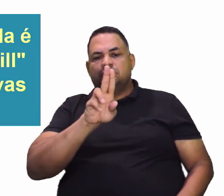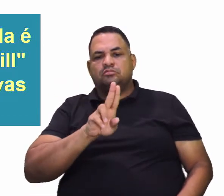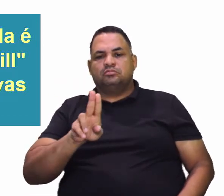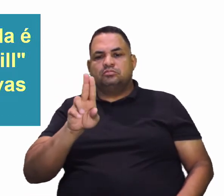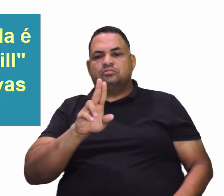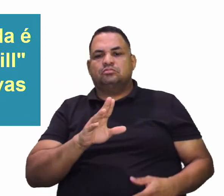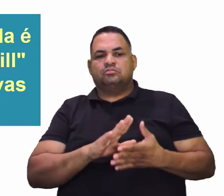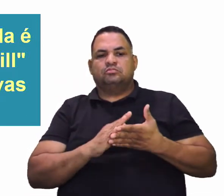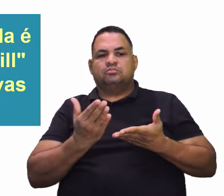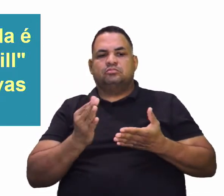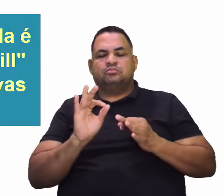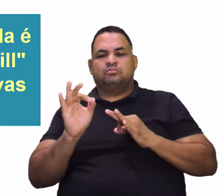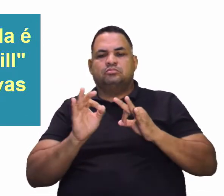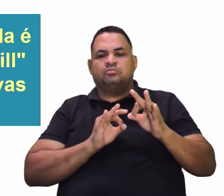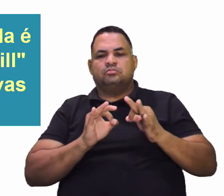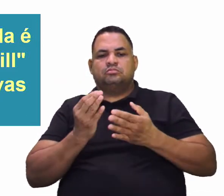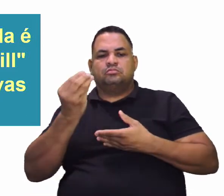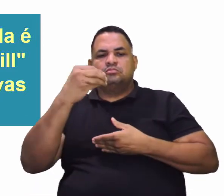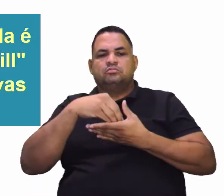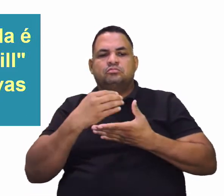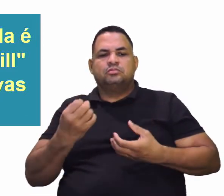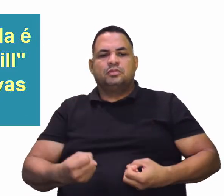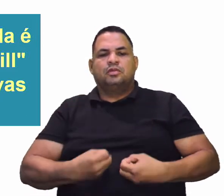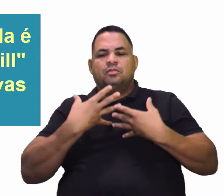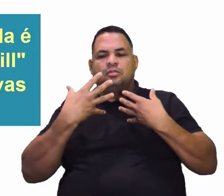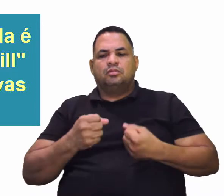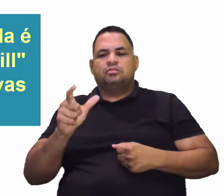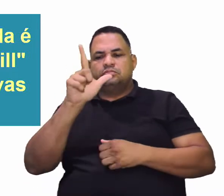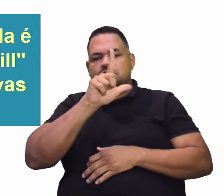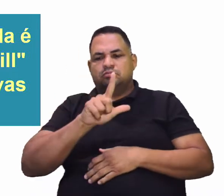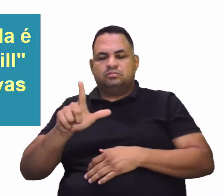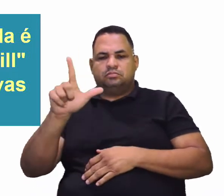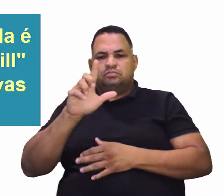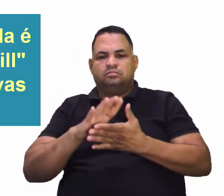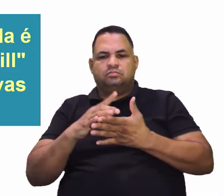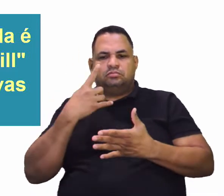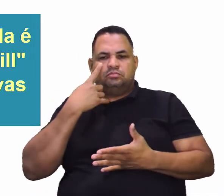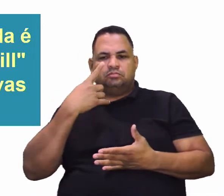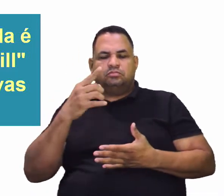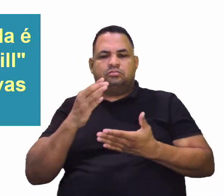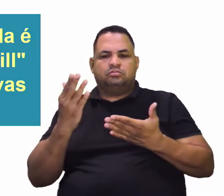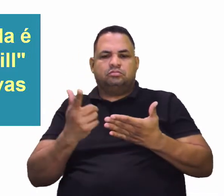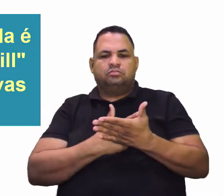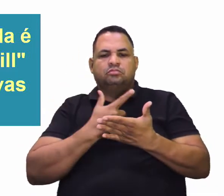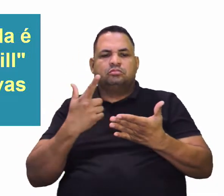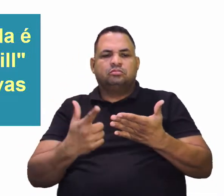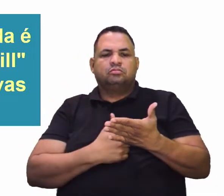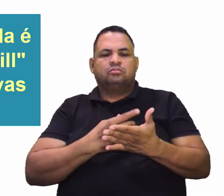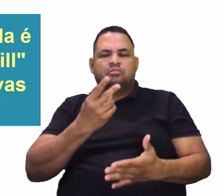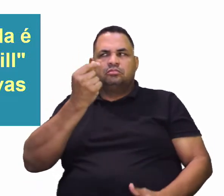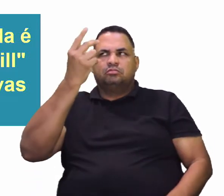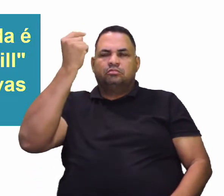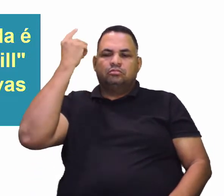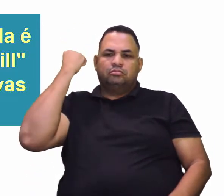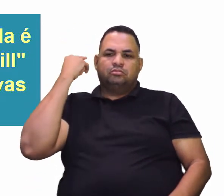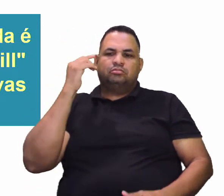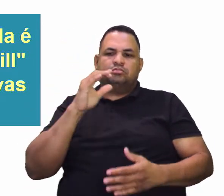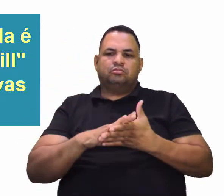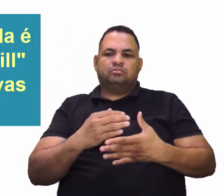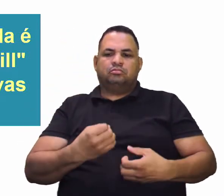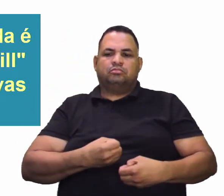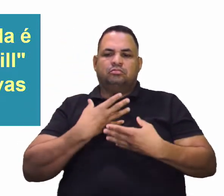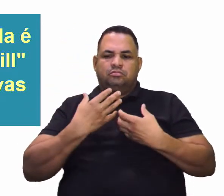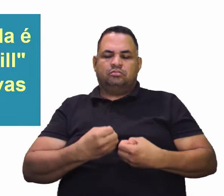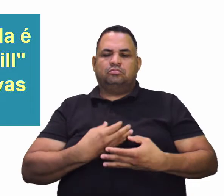utilizado apenas em construções poéticas ou literárias. Então, você vê isso muito em livro antigo, de